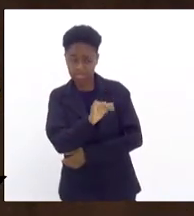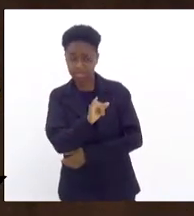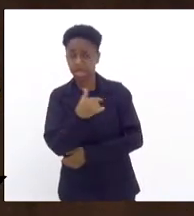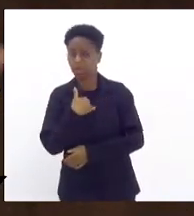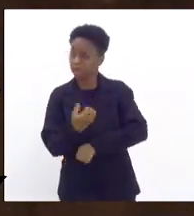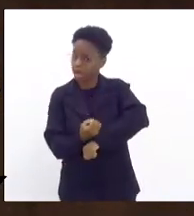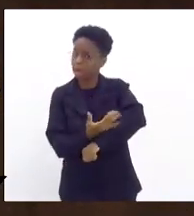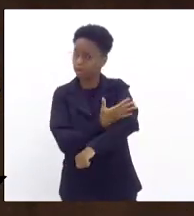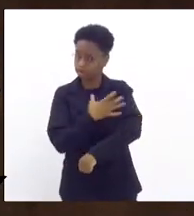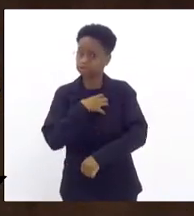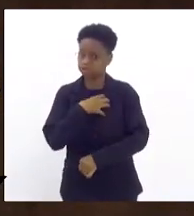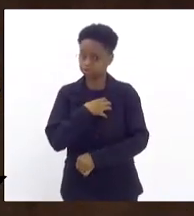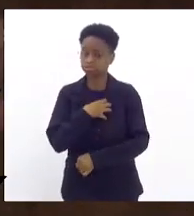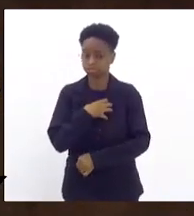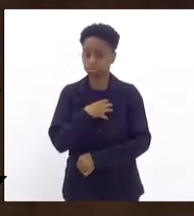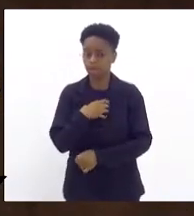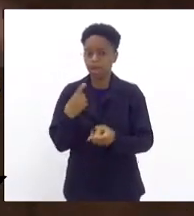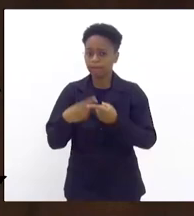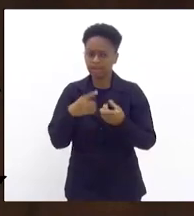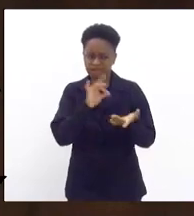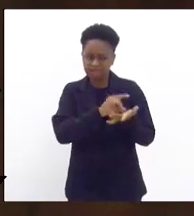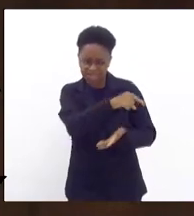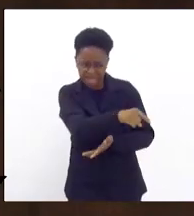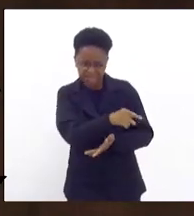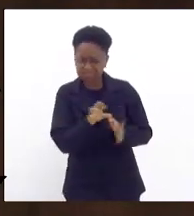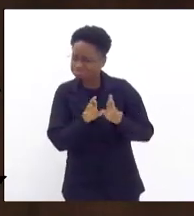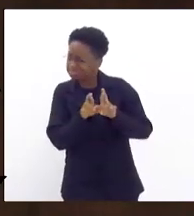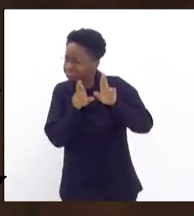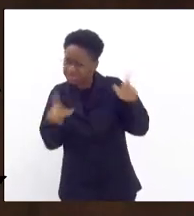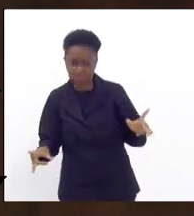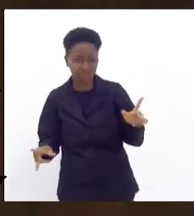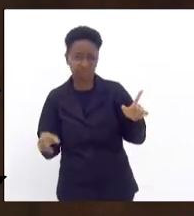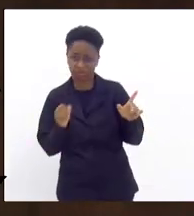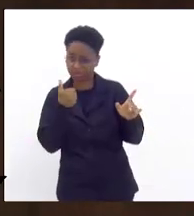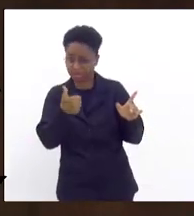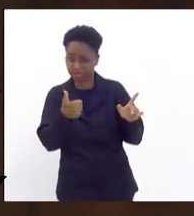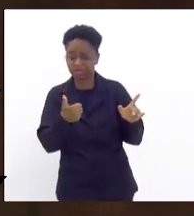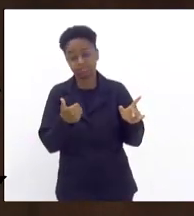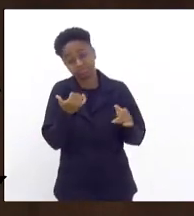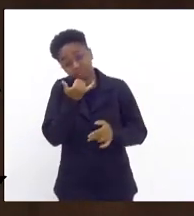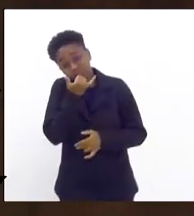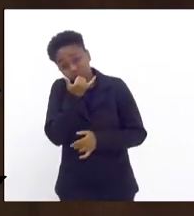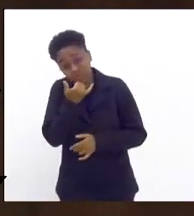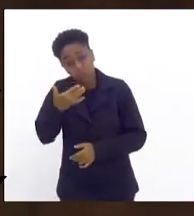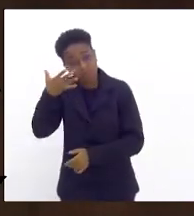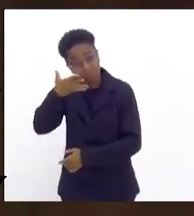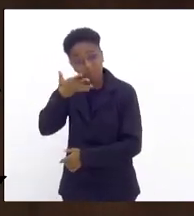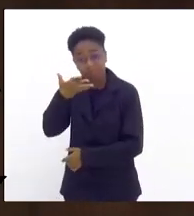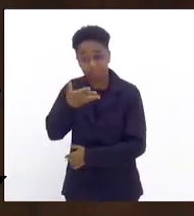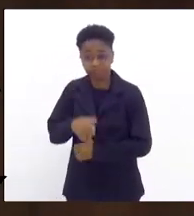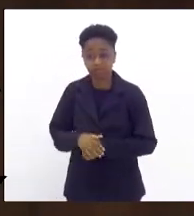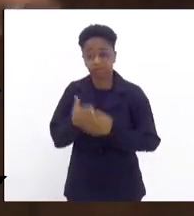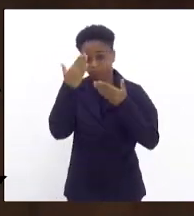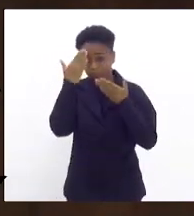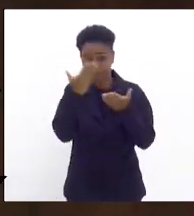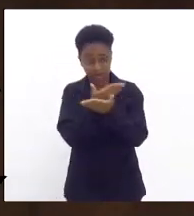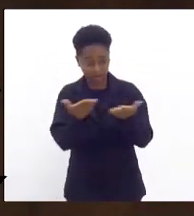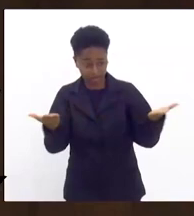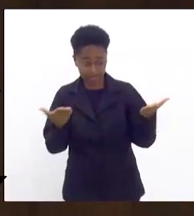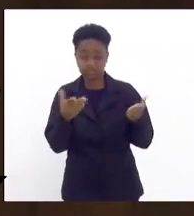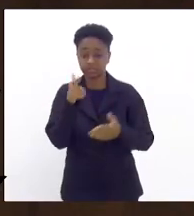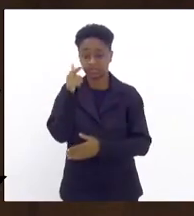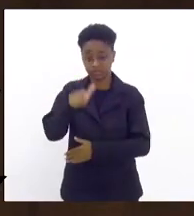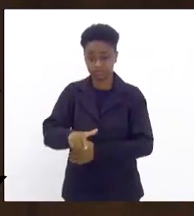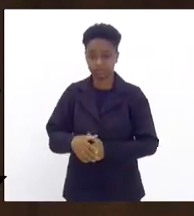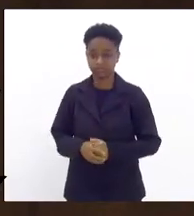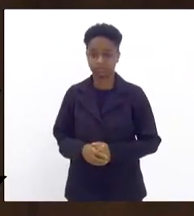emocionado, porque a realidade dela não é nossa, tá bom? Pedir desculpa aí a minha fala. Obrigado, Beto. E obrigado à casa mais uma vez.